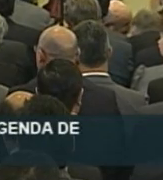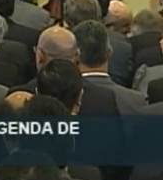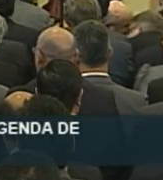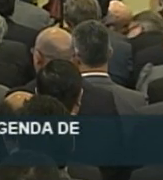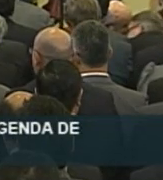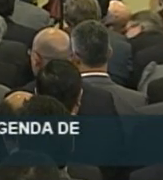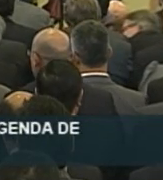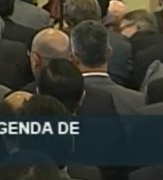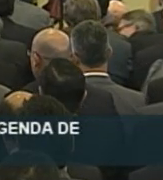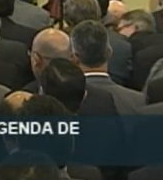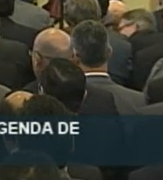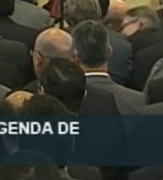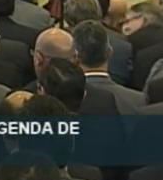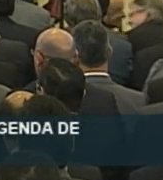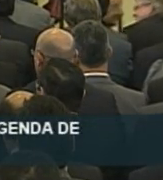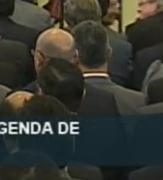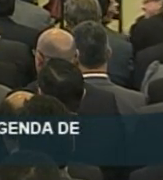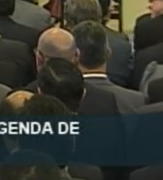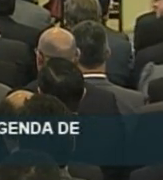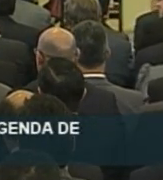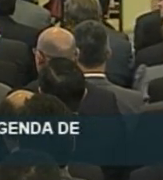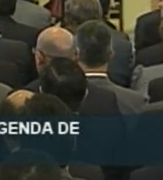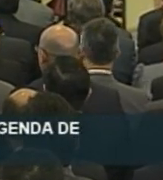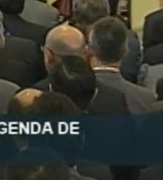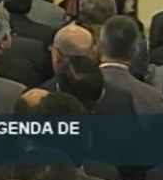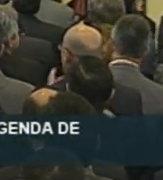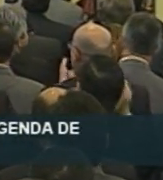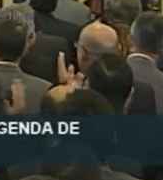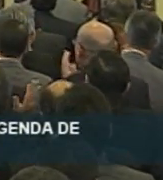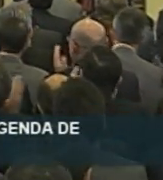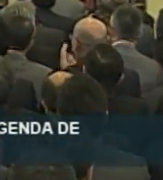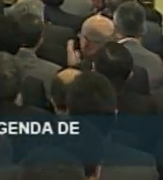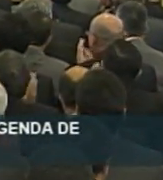com a palavra a Presidenta da República Dilma